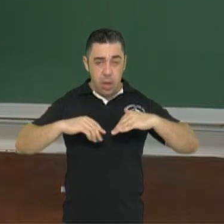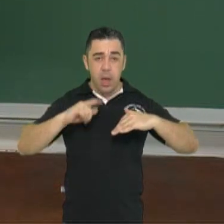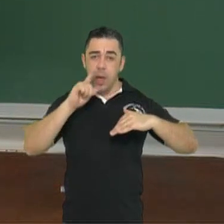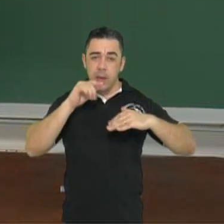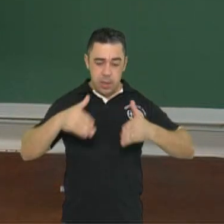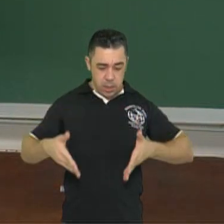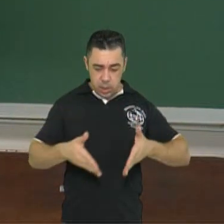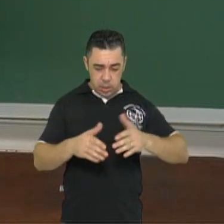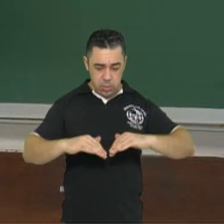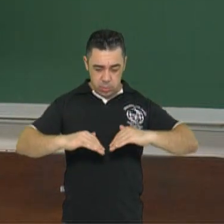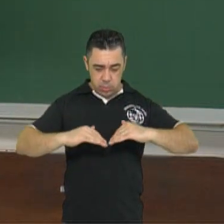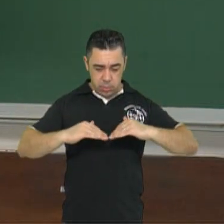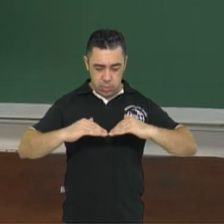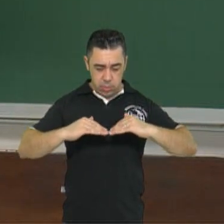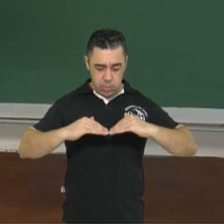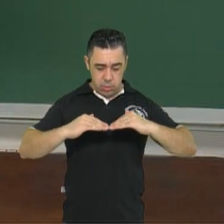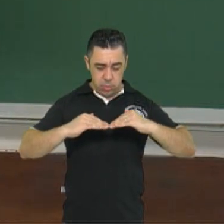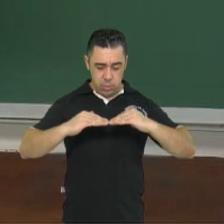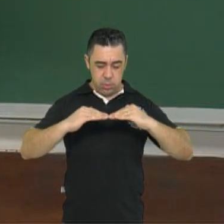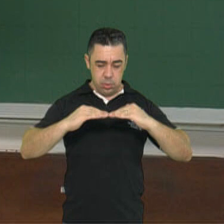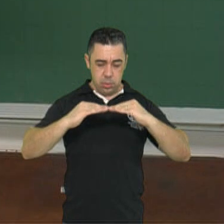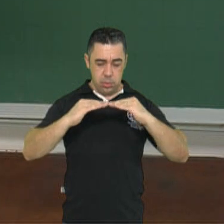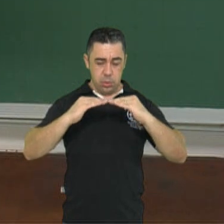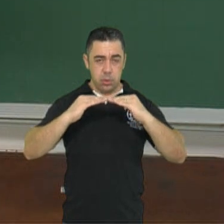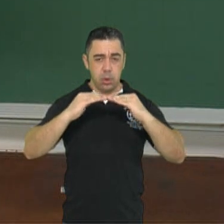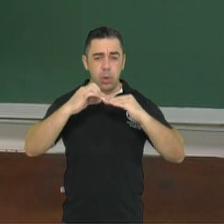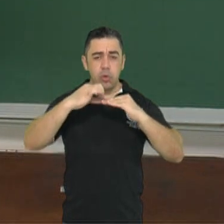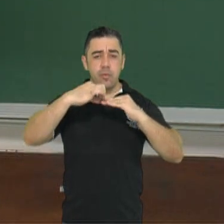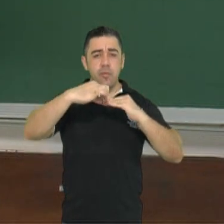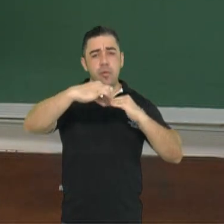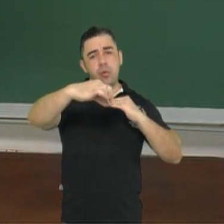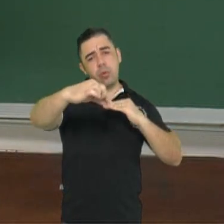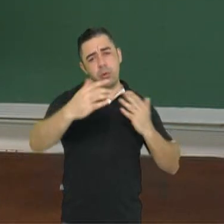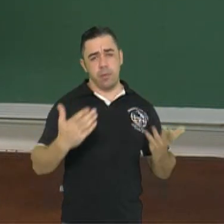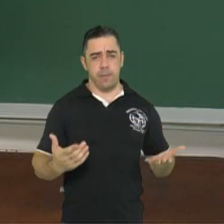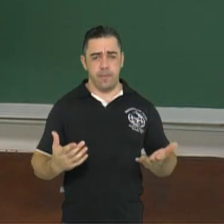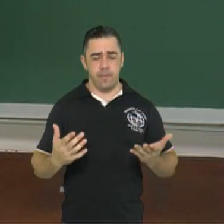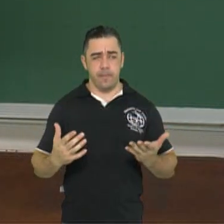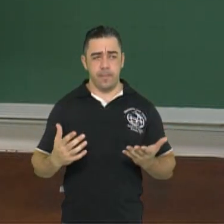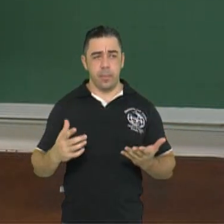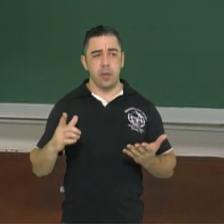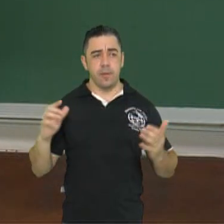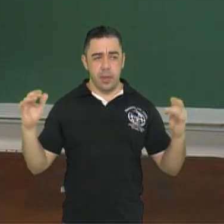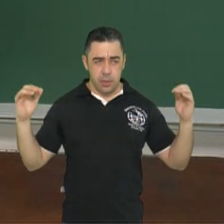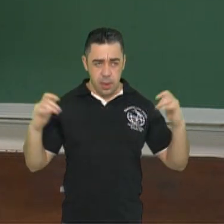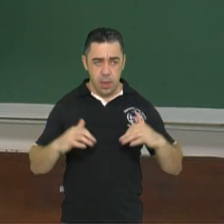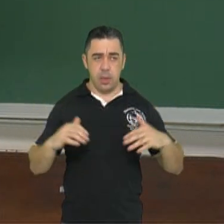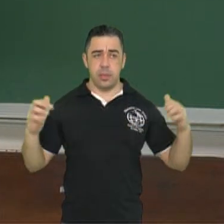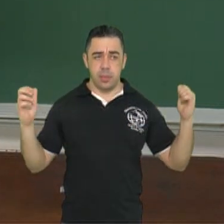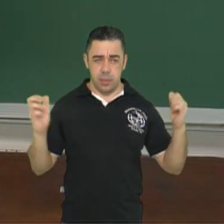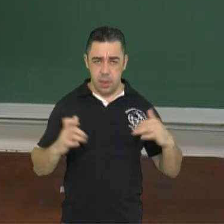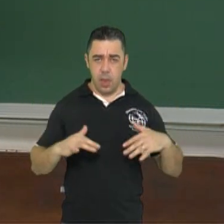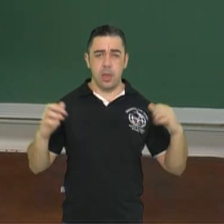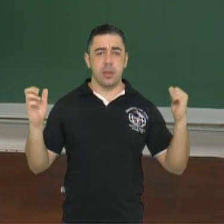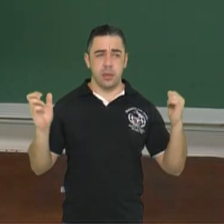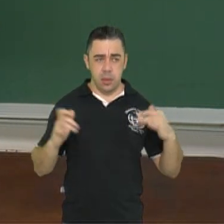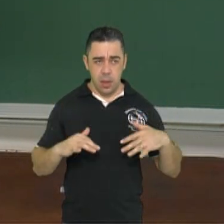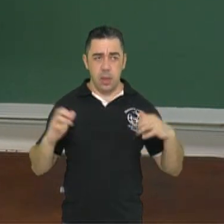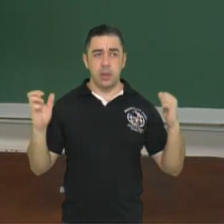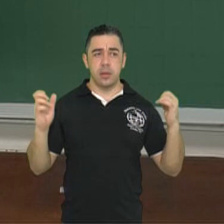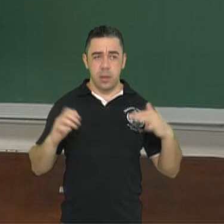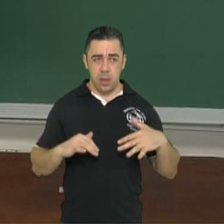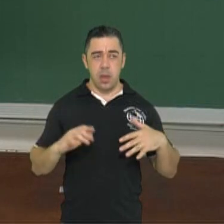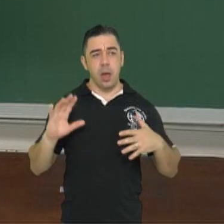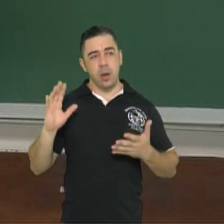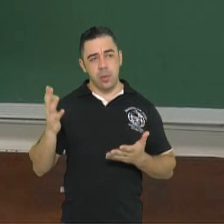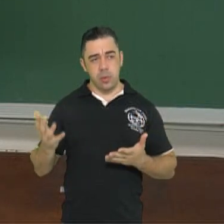tem nada protegendo esse rio, protegendo esse solo também, essas partículas de solo vão sendo levadas de uma forma bem rápida para dentro dos rios.